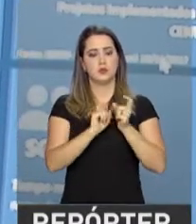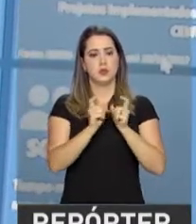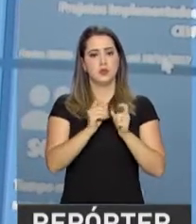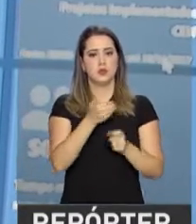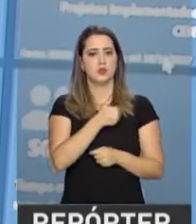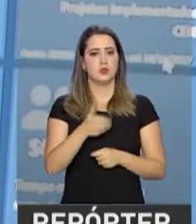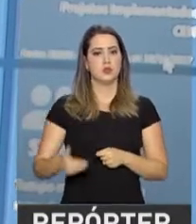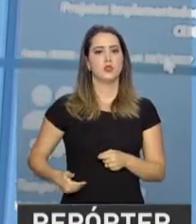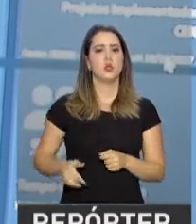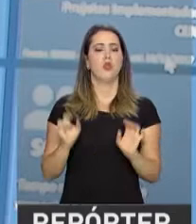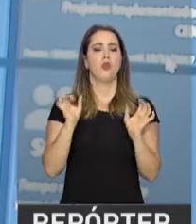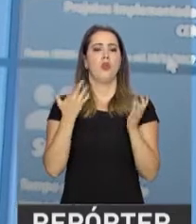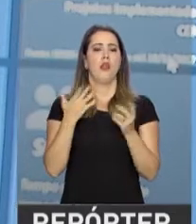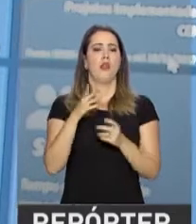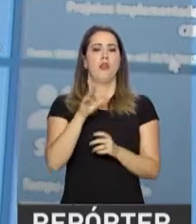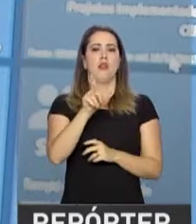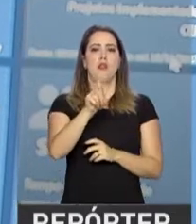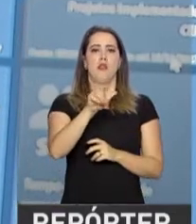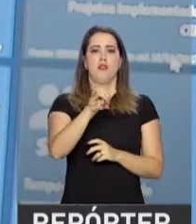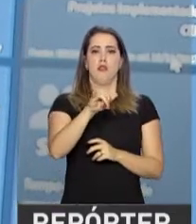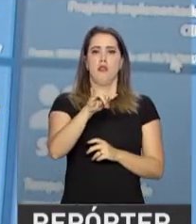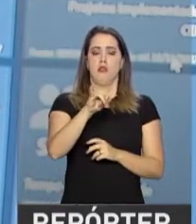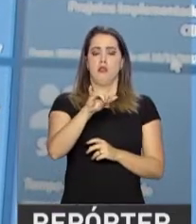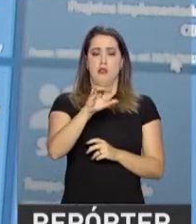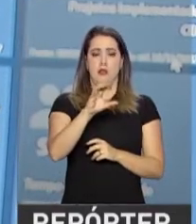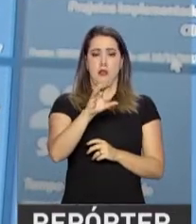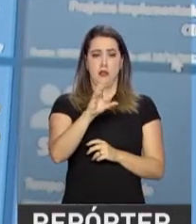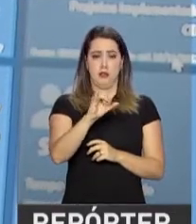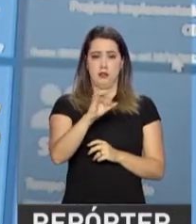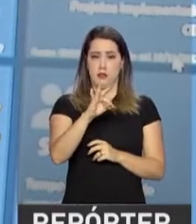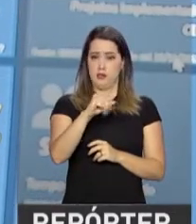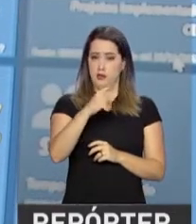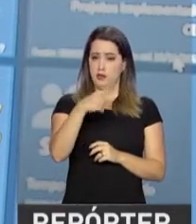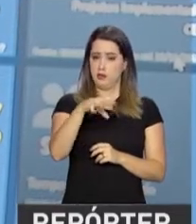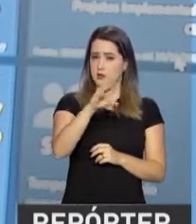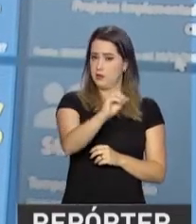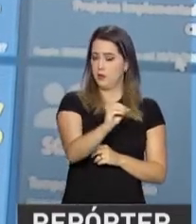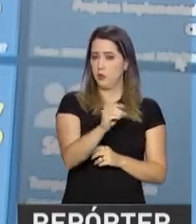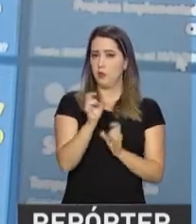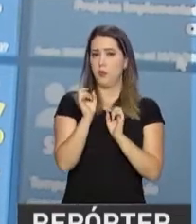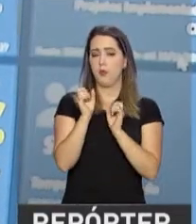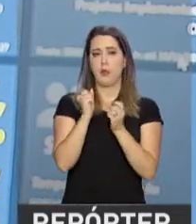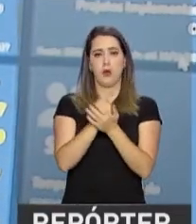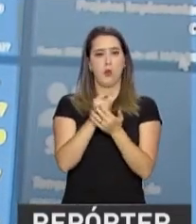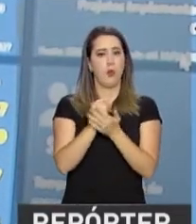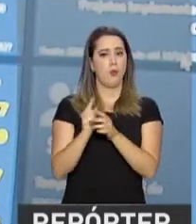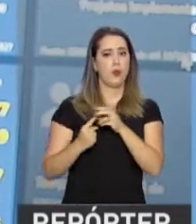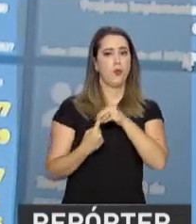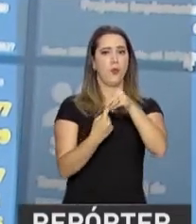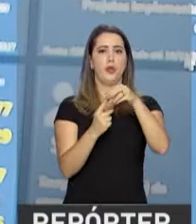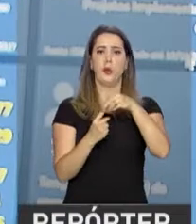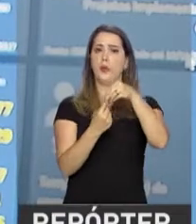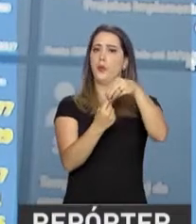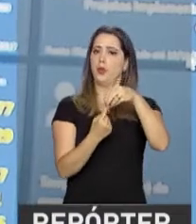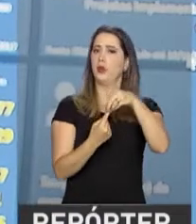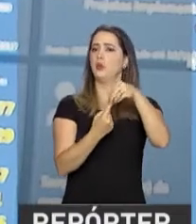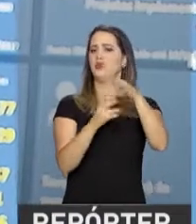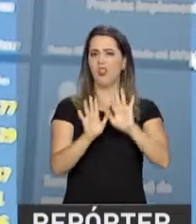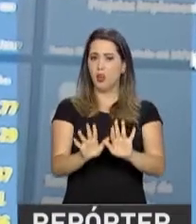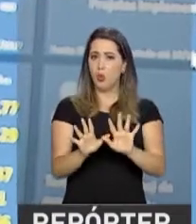de licitações para compras individuais isso tudo será substituído por um único processo licitatório